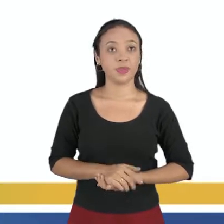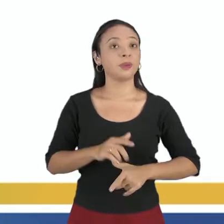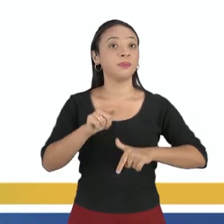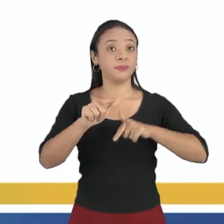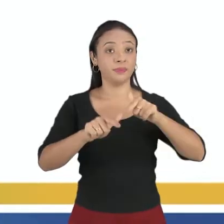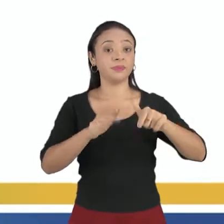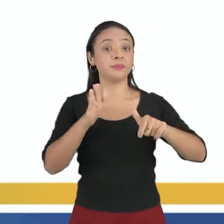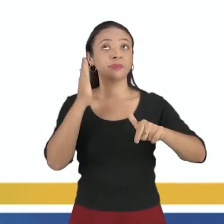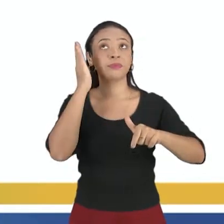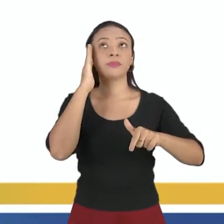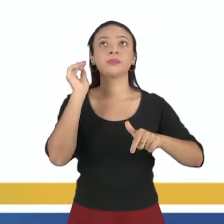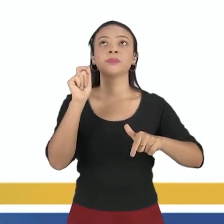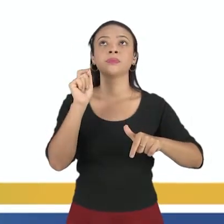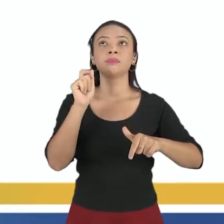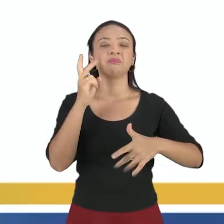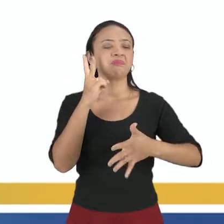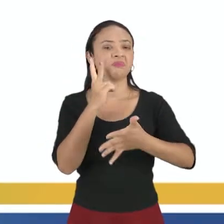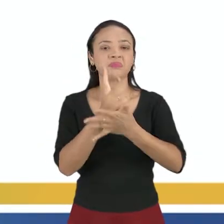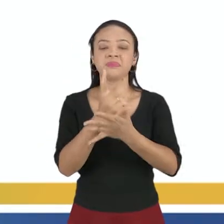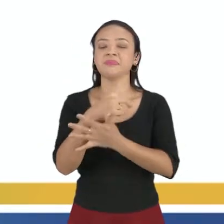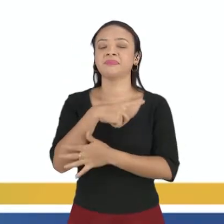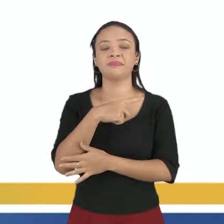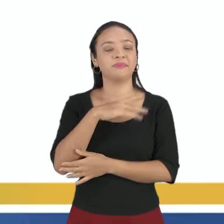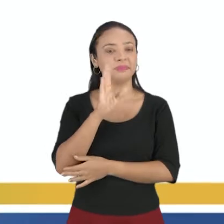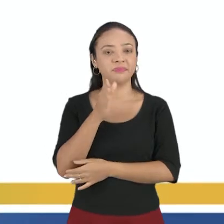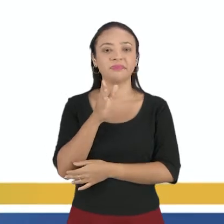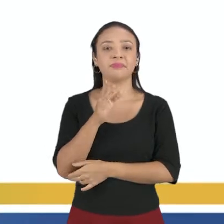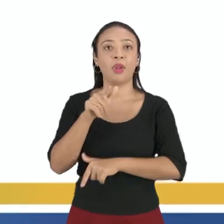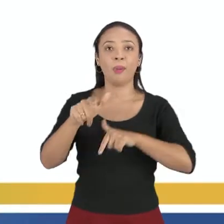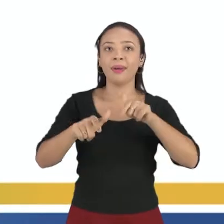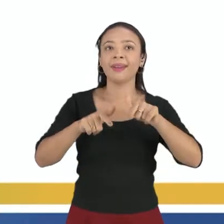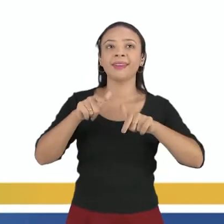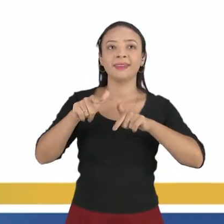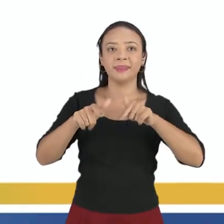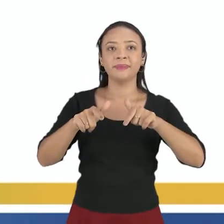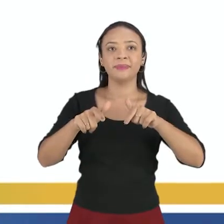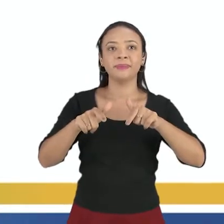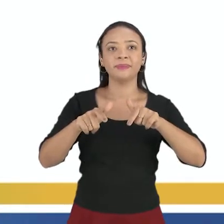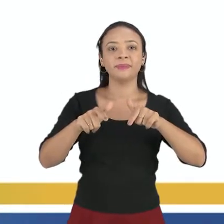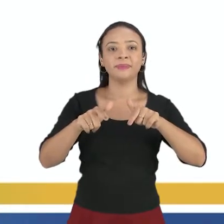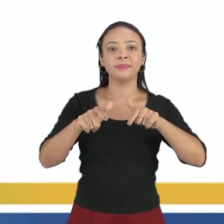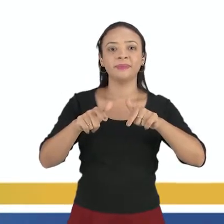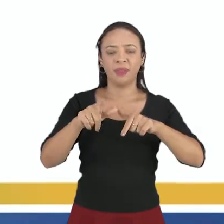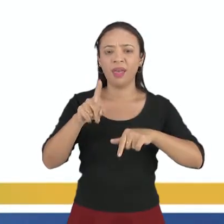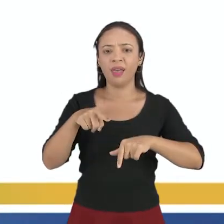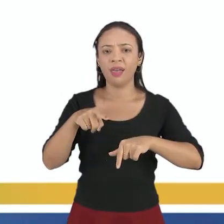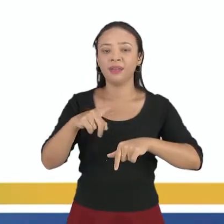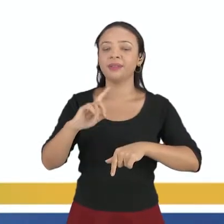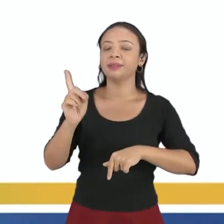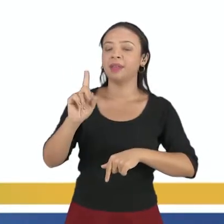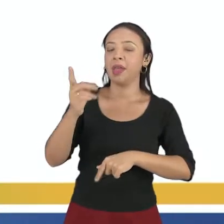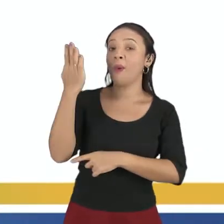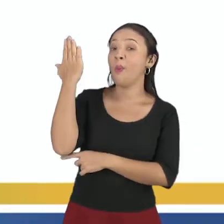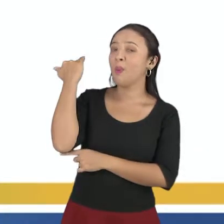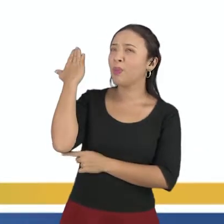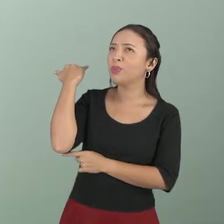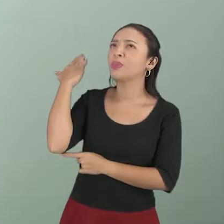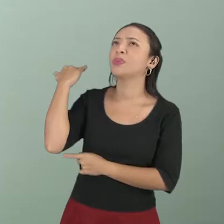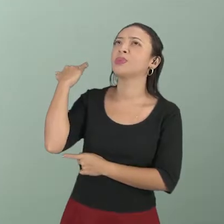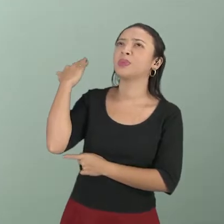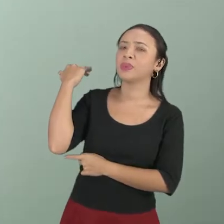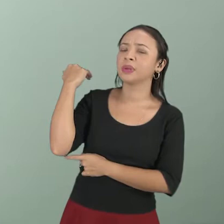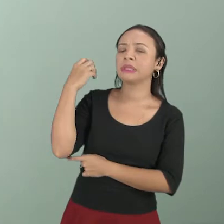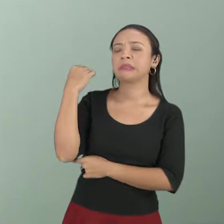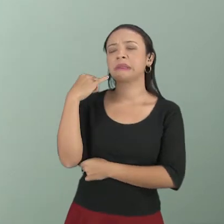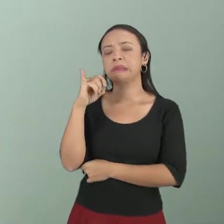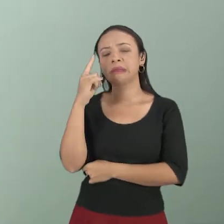todo mundo já sabe, ele sempre existiu. É verdade? É bem assim não. Antigamente, bem antigamente, se você